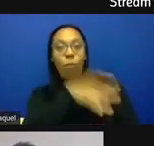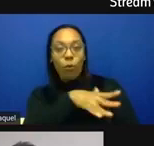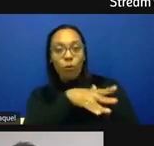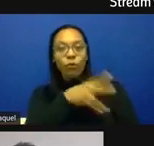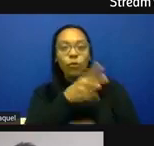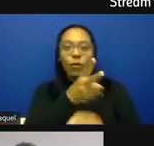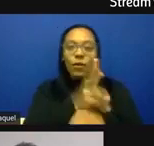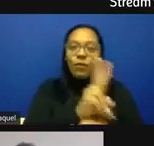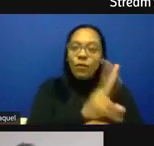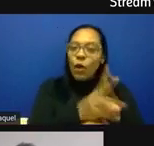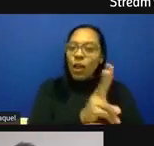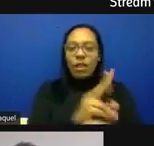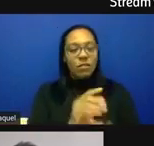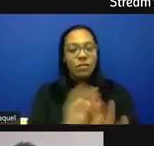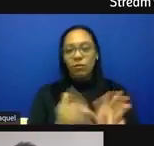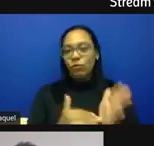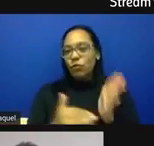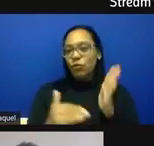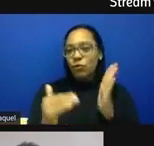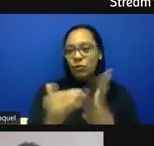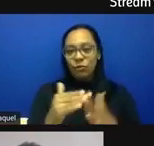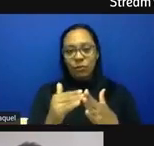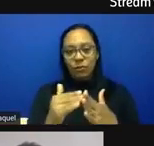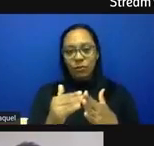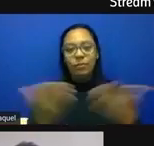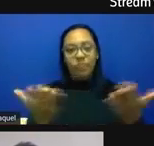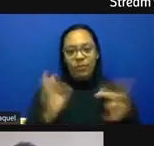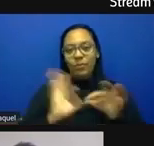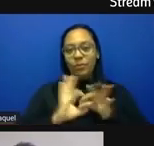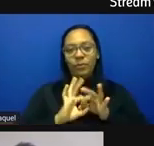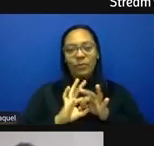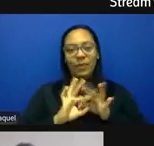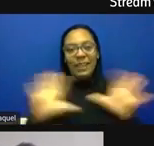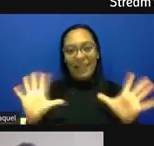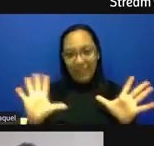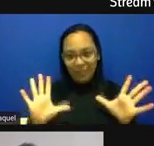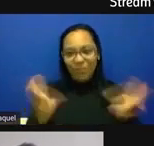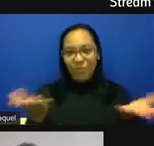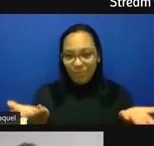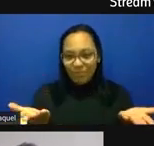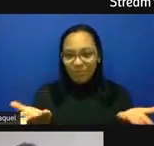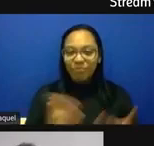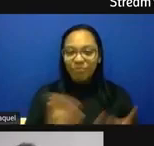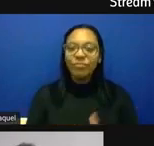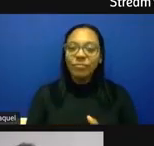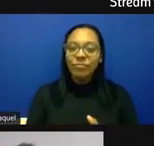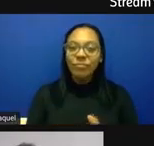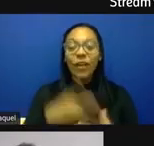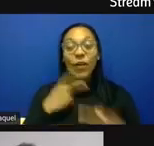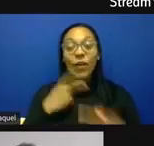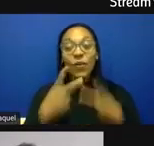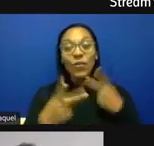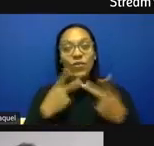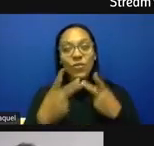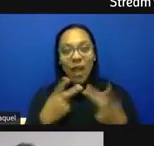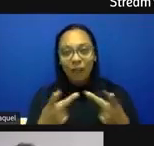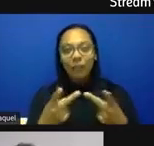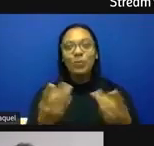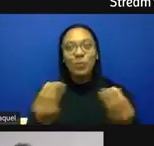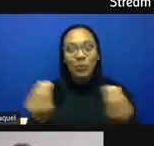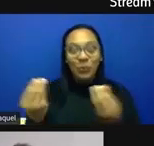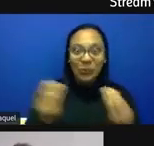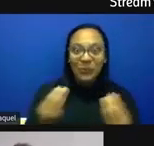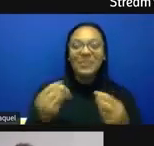estou aqui à disposição, vou adentrar já um pouco na sua pergunta. Como eu costumo falar bastante, peço que me interrompam, não tem